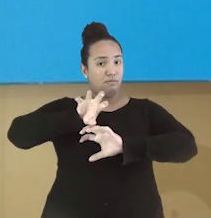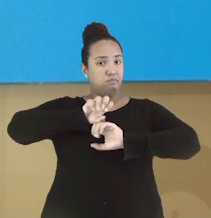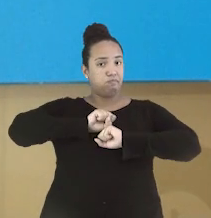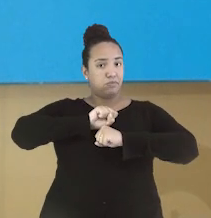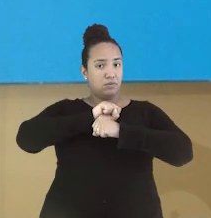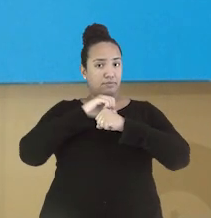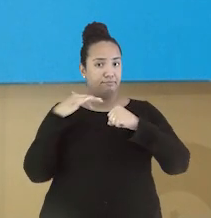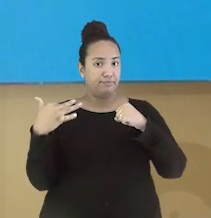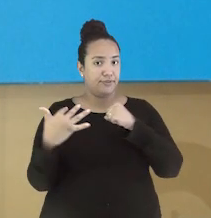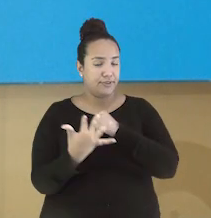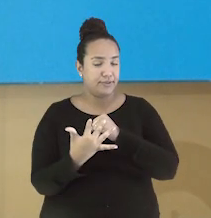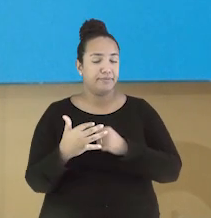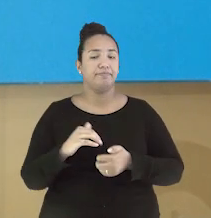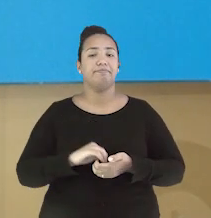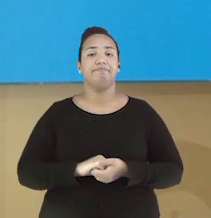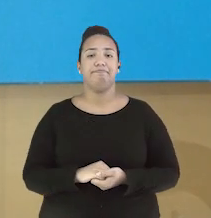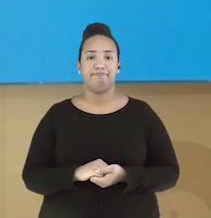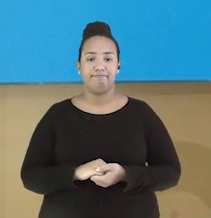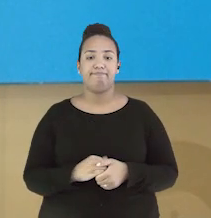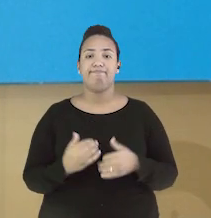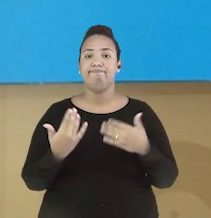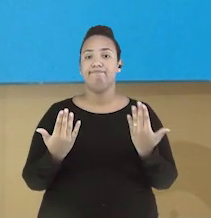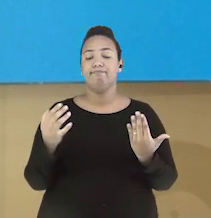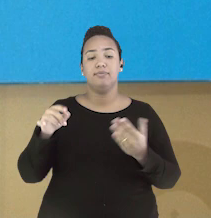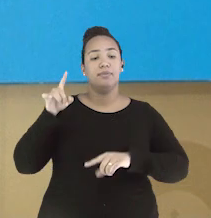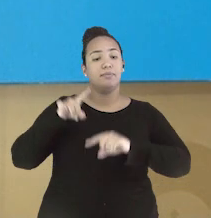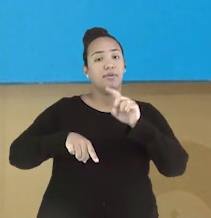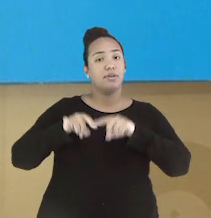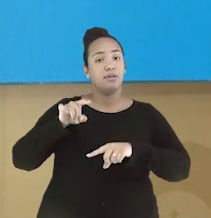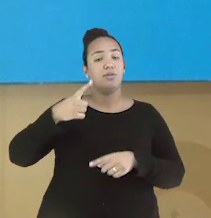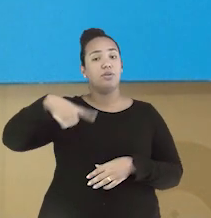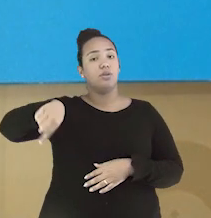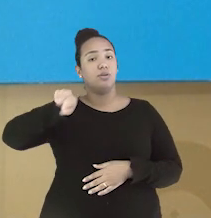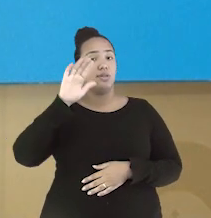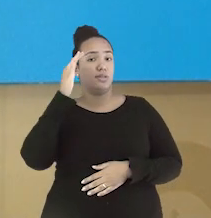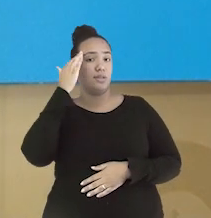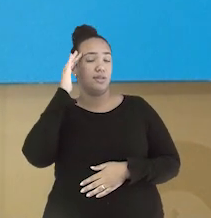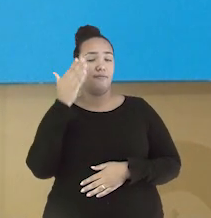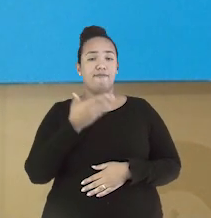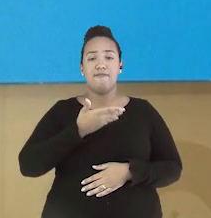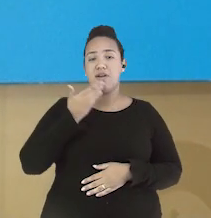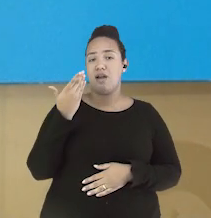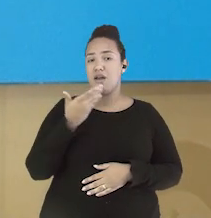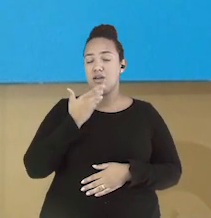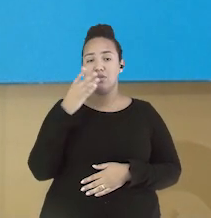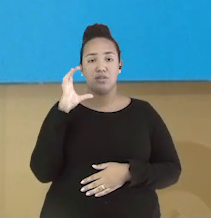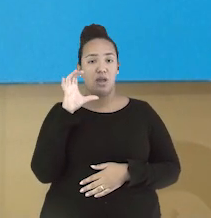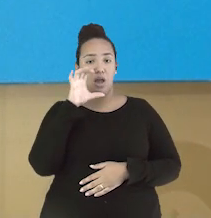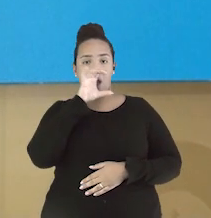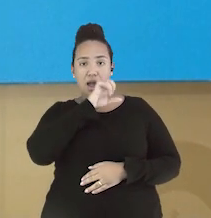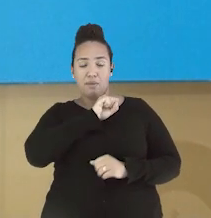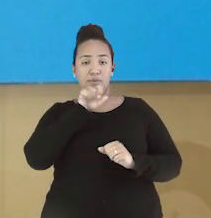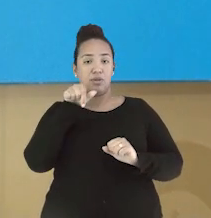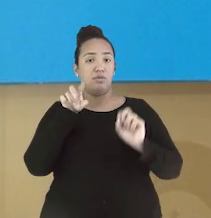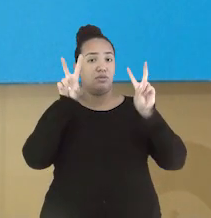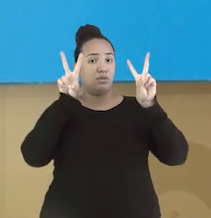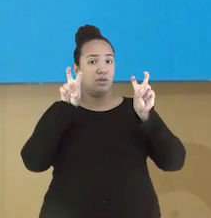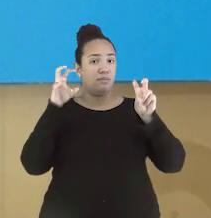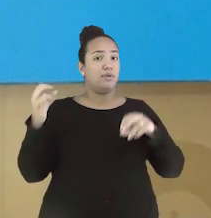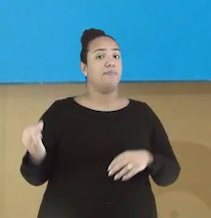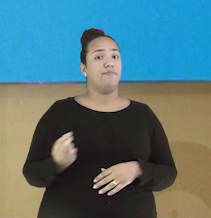de Covid-19. A partir dele, é possível entender de maneira fácil e rápida um assunto de